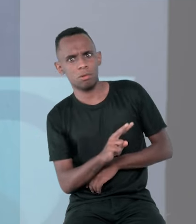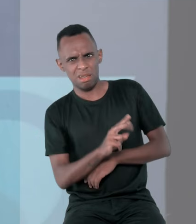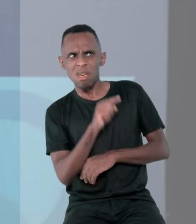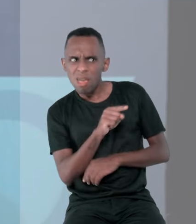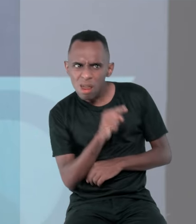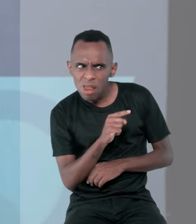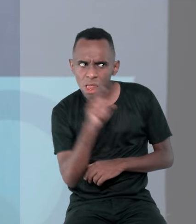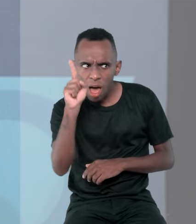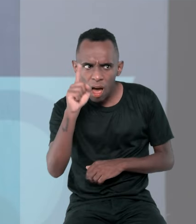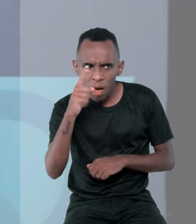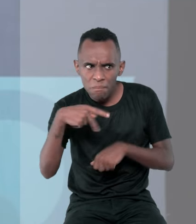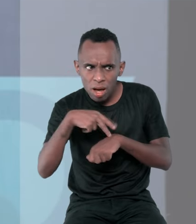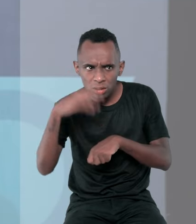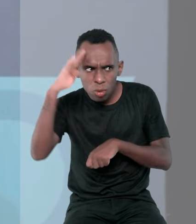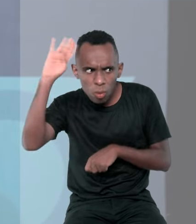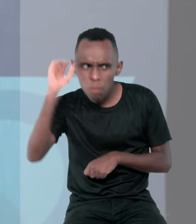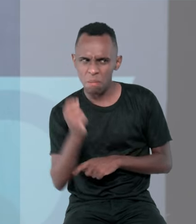também.